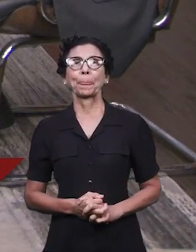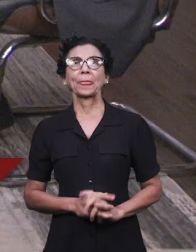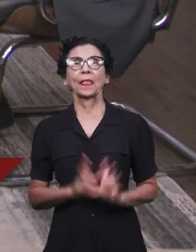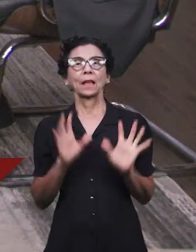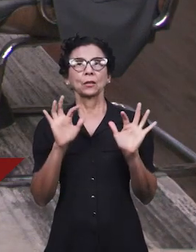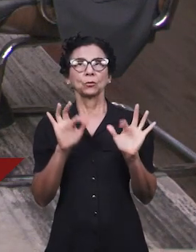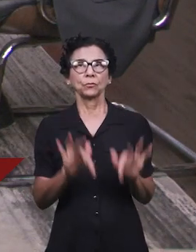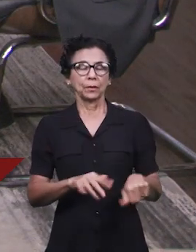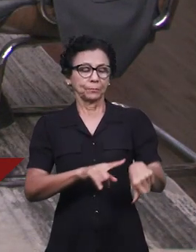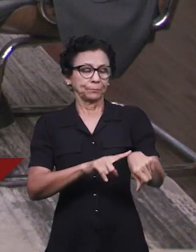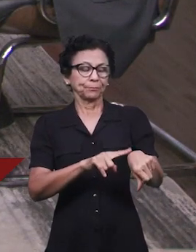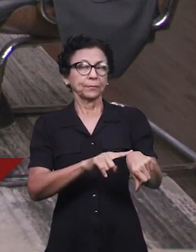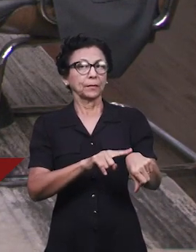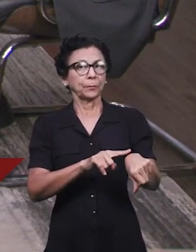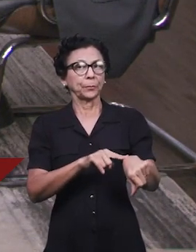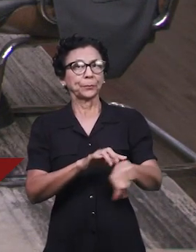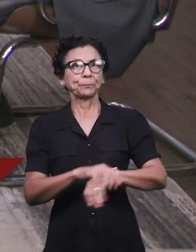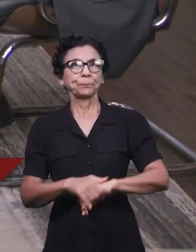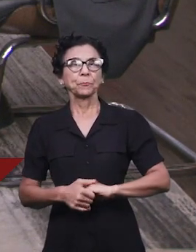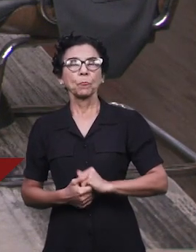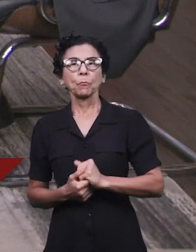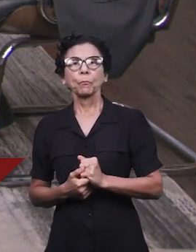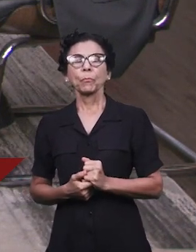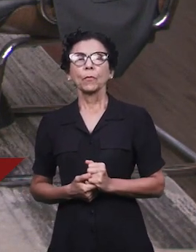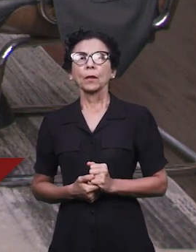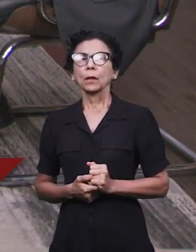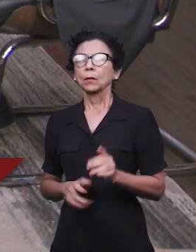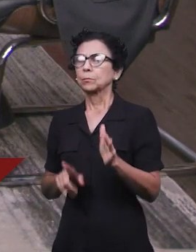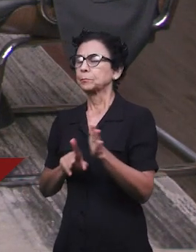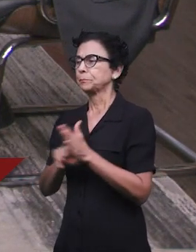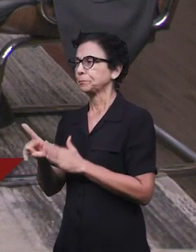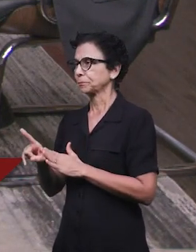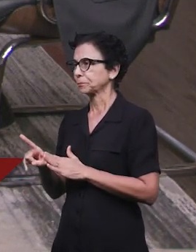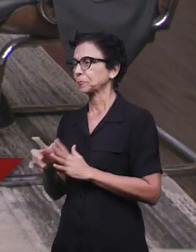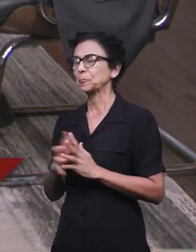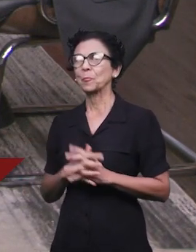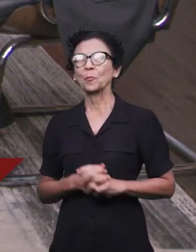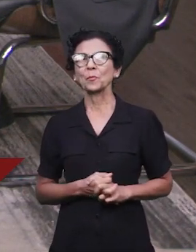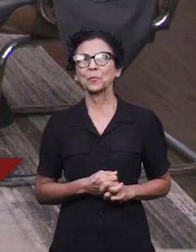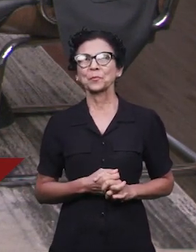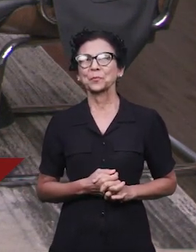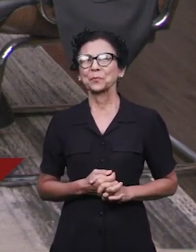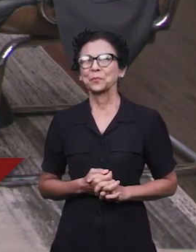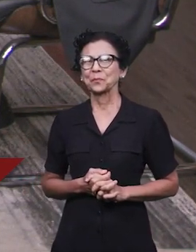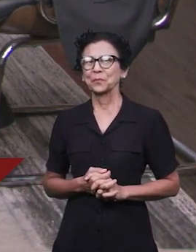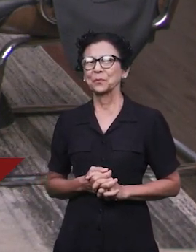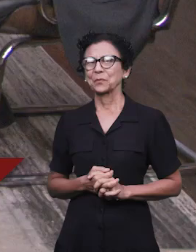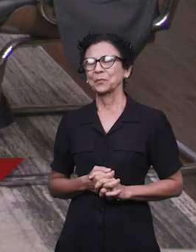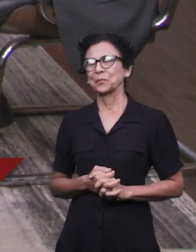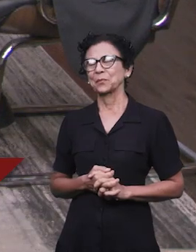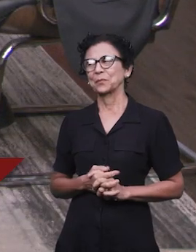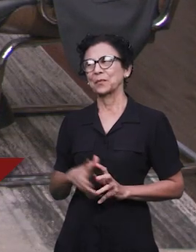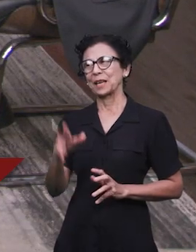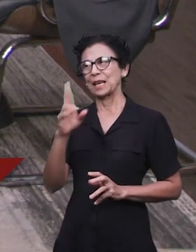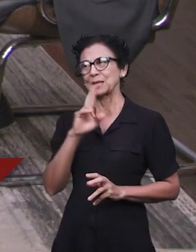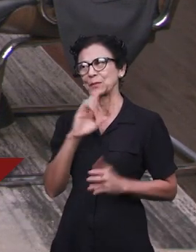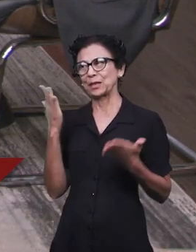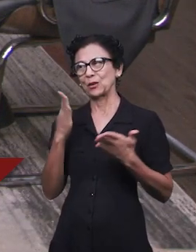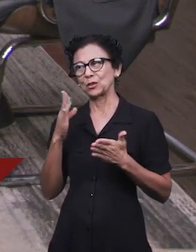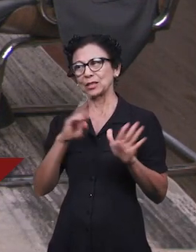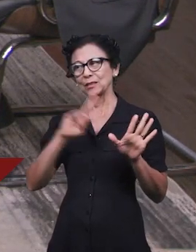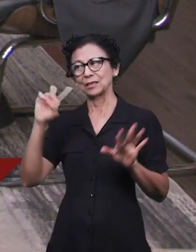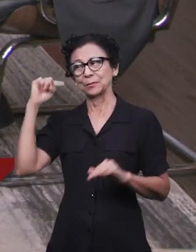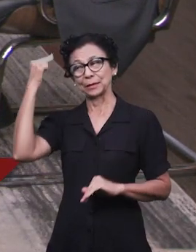para o pastor Gedeuti, só que eu não vou deixar ele responder hoje. Ele vai responder no programa da semana que vem. Então fica aí para você ver. A pergunta